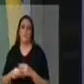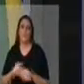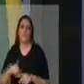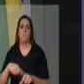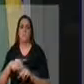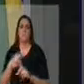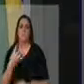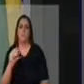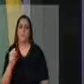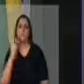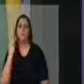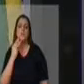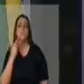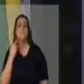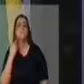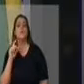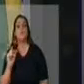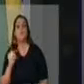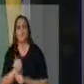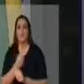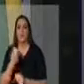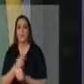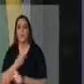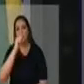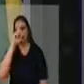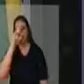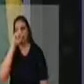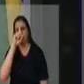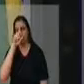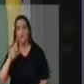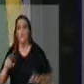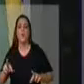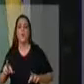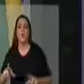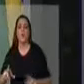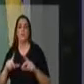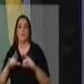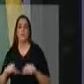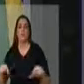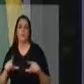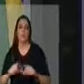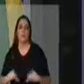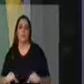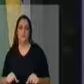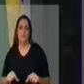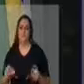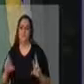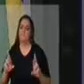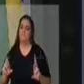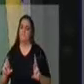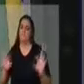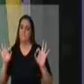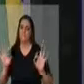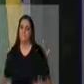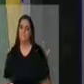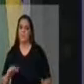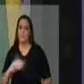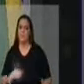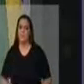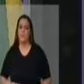para construir em Brasília o Hospital do Câncer. Então já está empenhado, espero que este governo do DF consiga